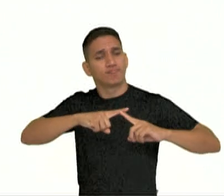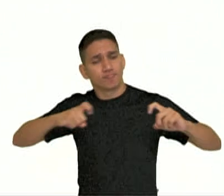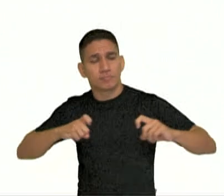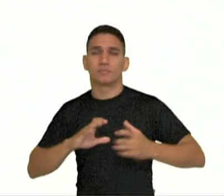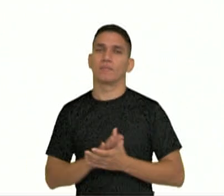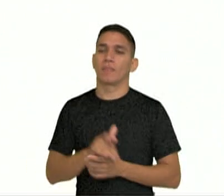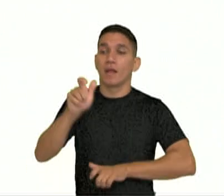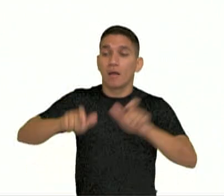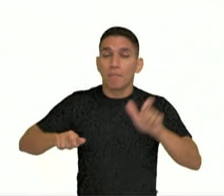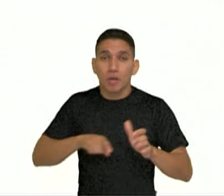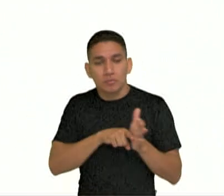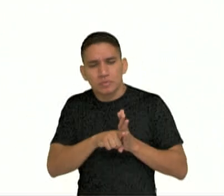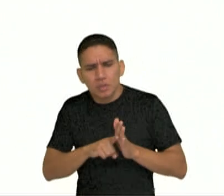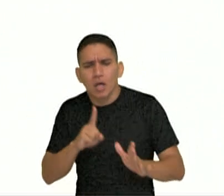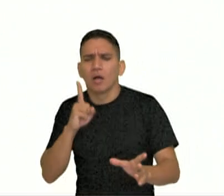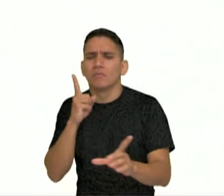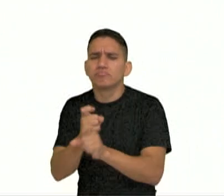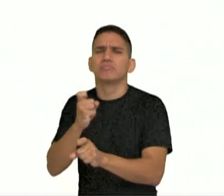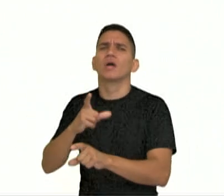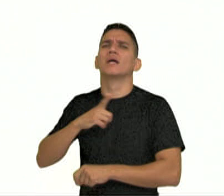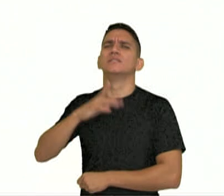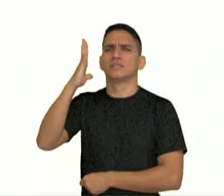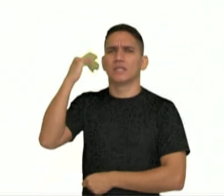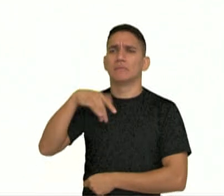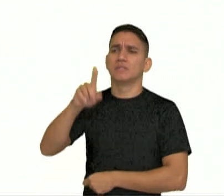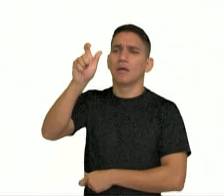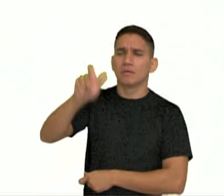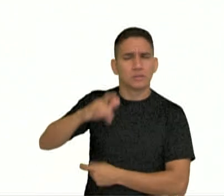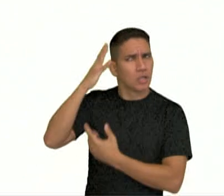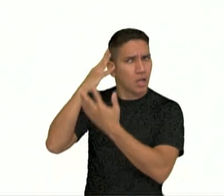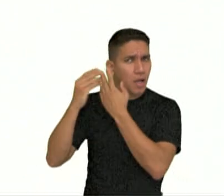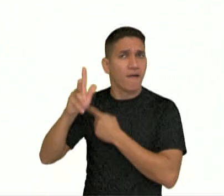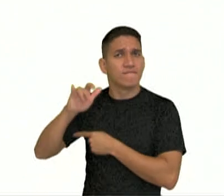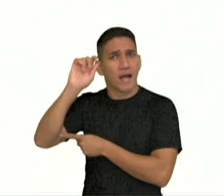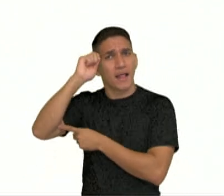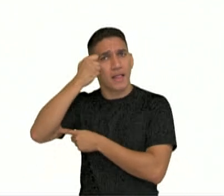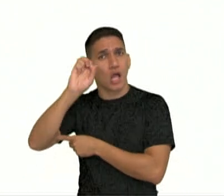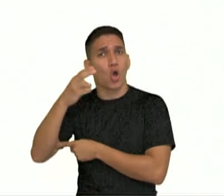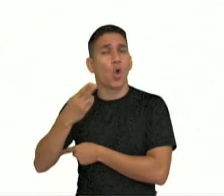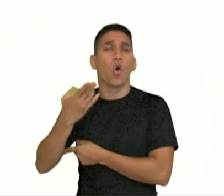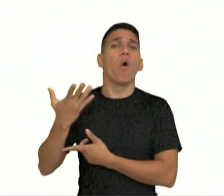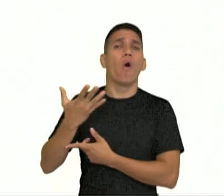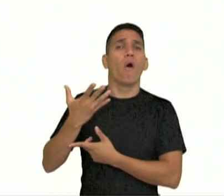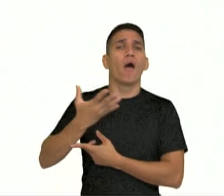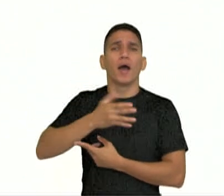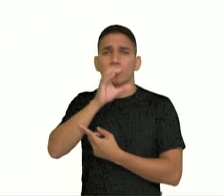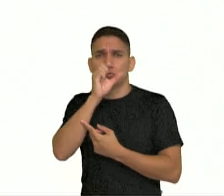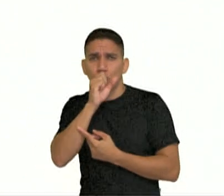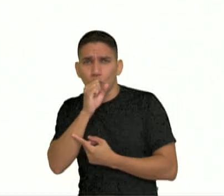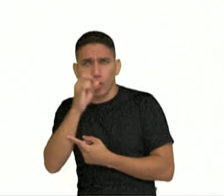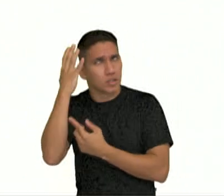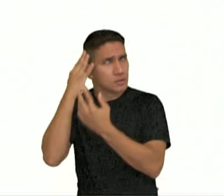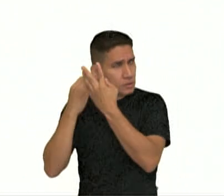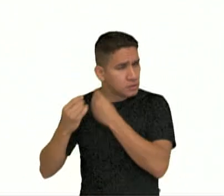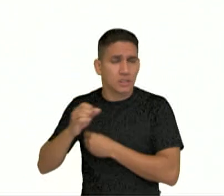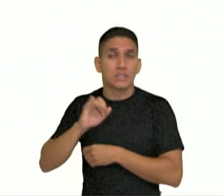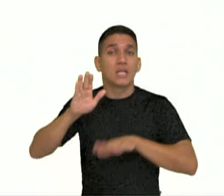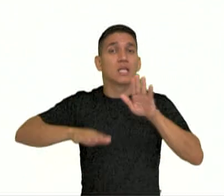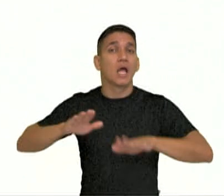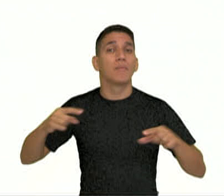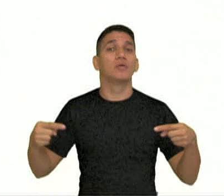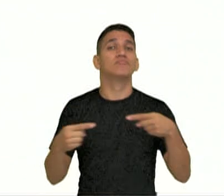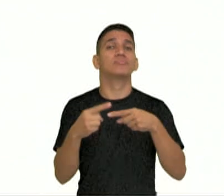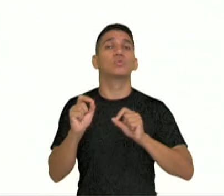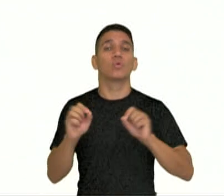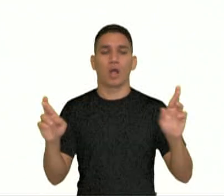conseguem prever se uma cabeleira será negra ou ruiva com precisão entre 90% e 85%. Foi por meio da associação entre a cor